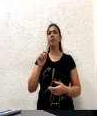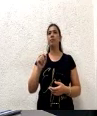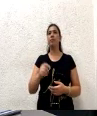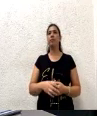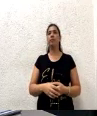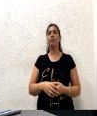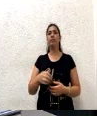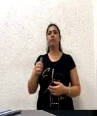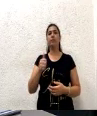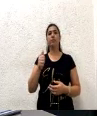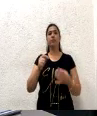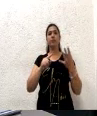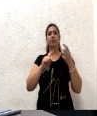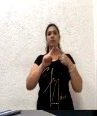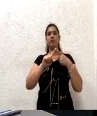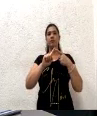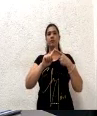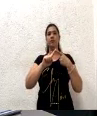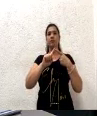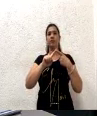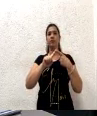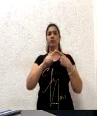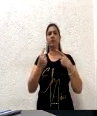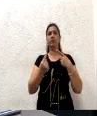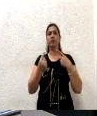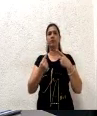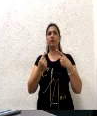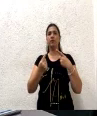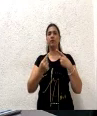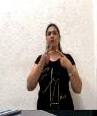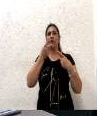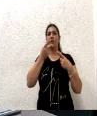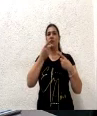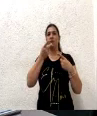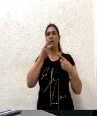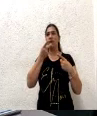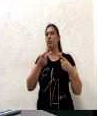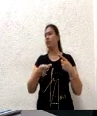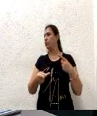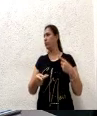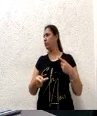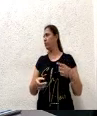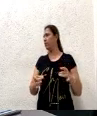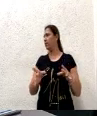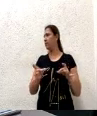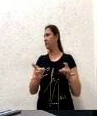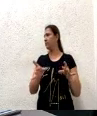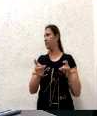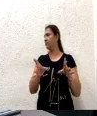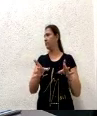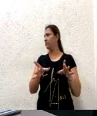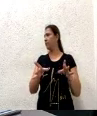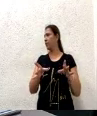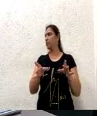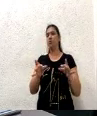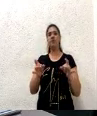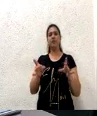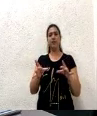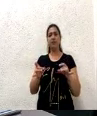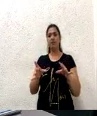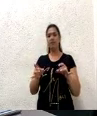de um único item, porque eu falo muito de consórcio aqui, né? Eu não gosto de